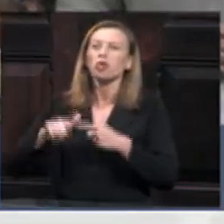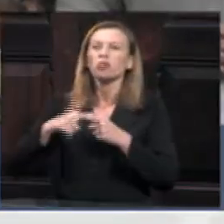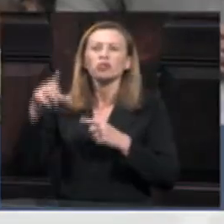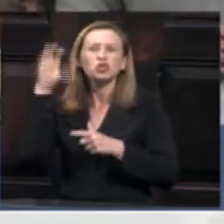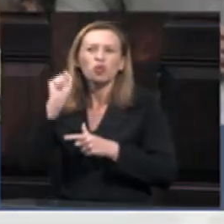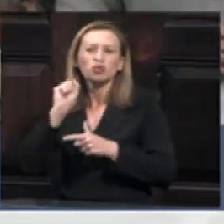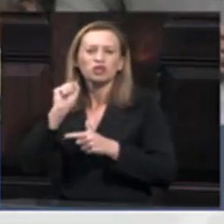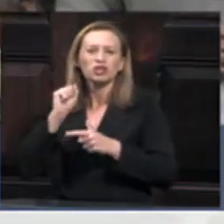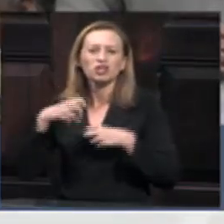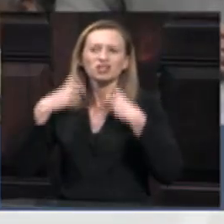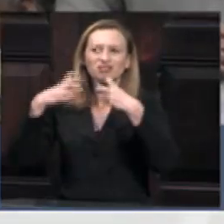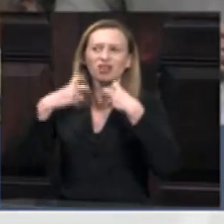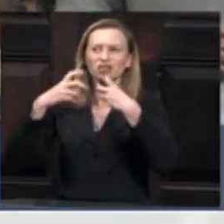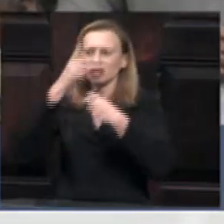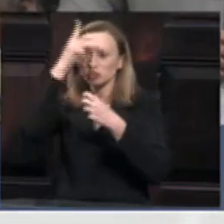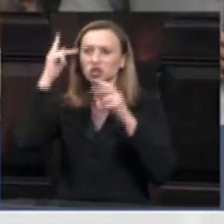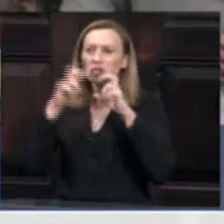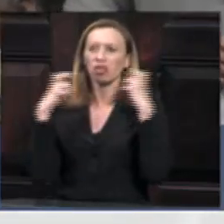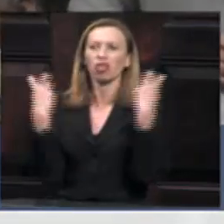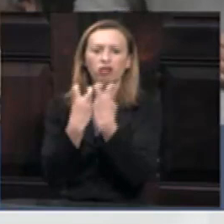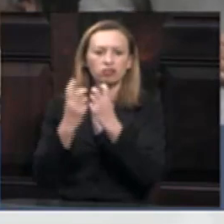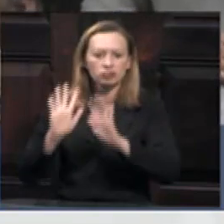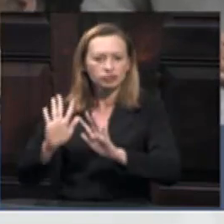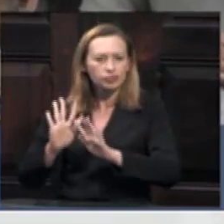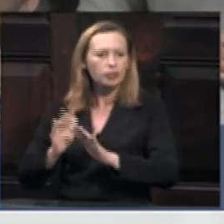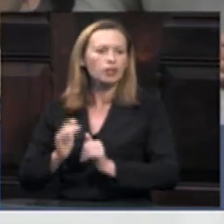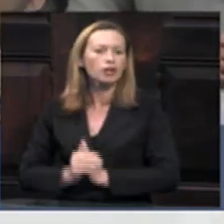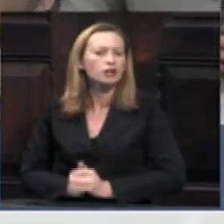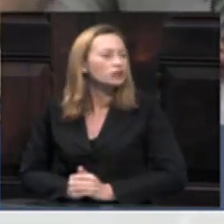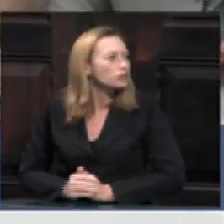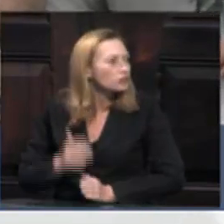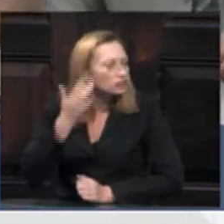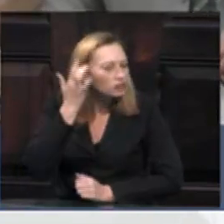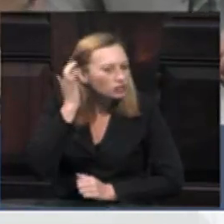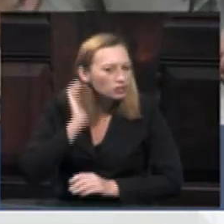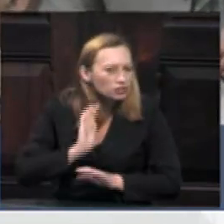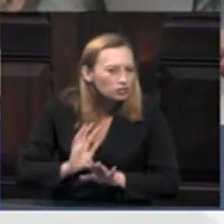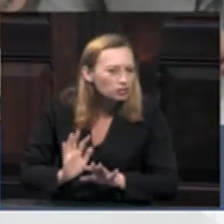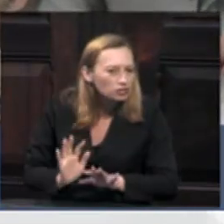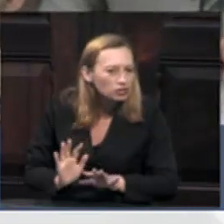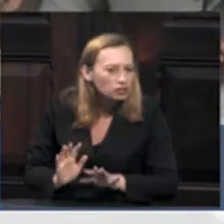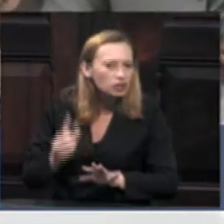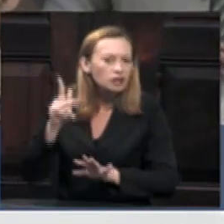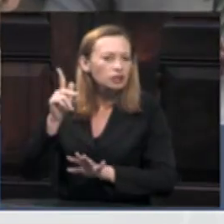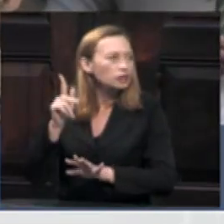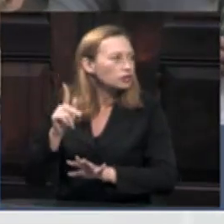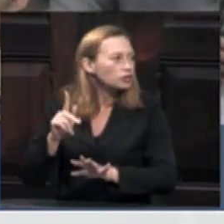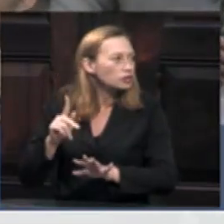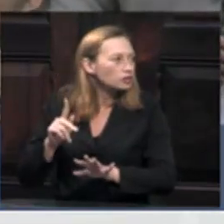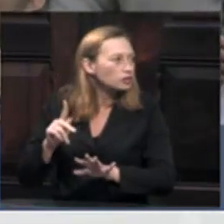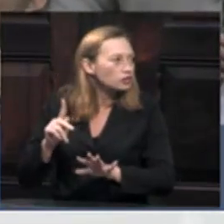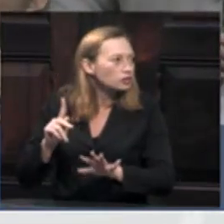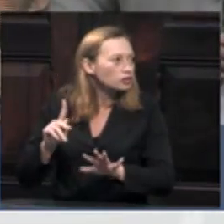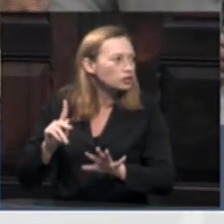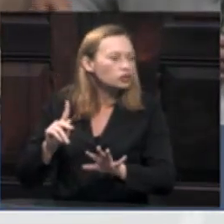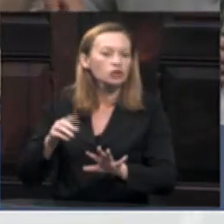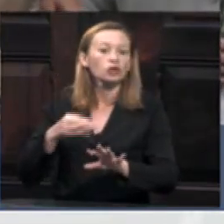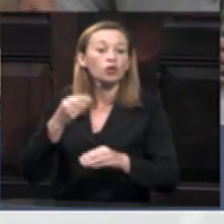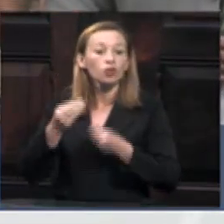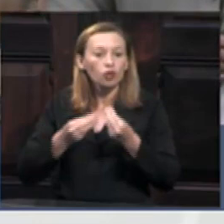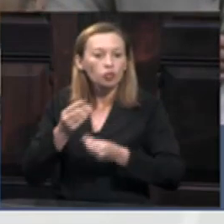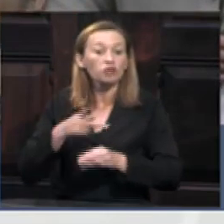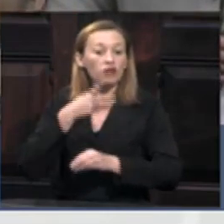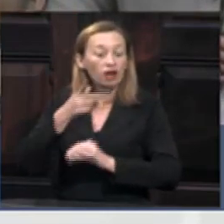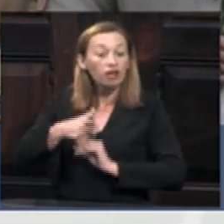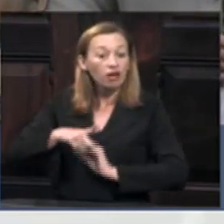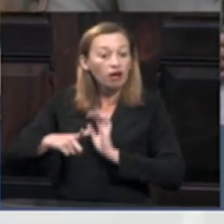Aqui. Fala um de cada microfone, por favor. Por favor. Não, é porque a gente, como eu falei, informei,